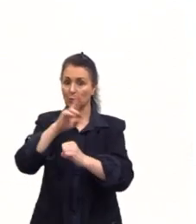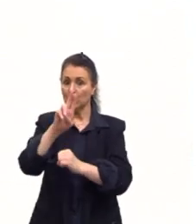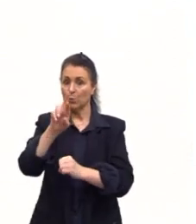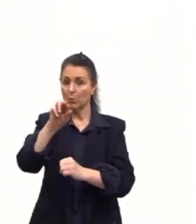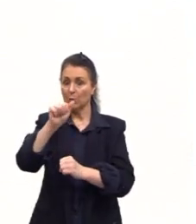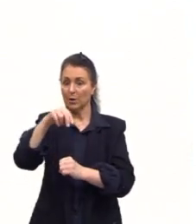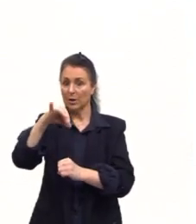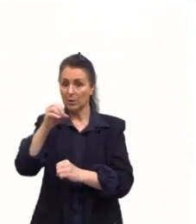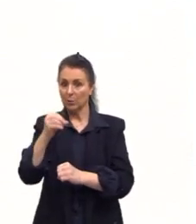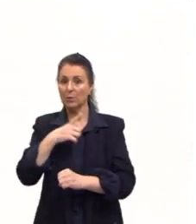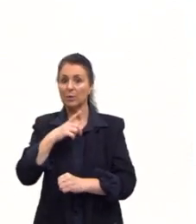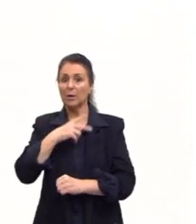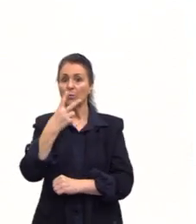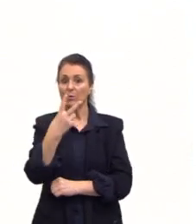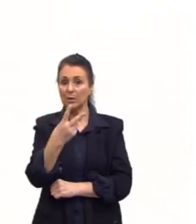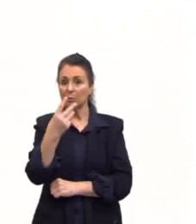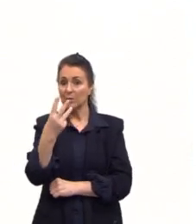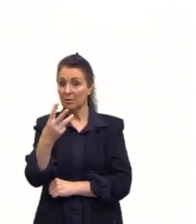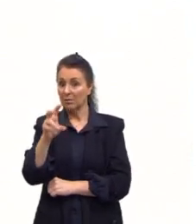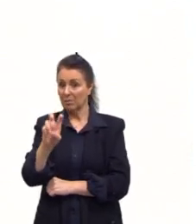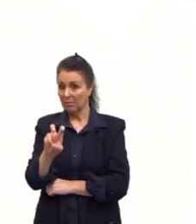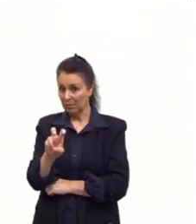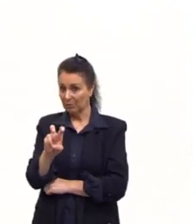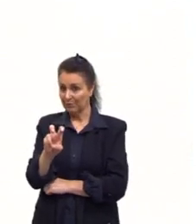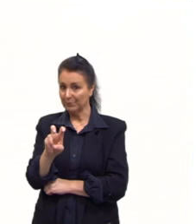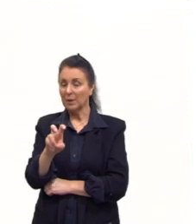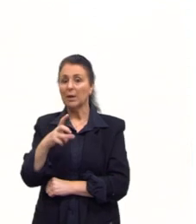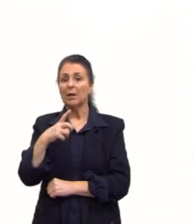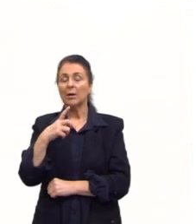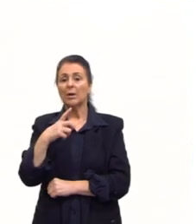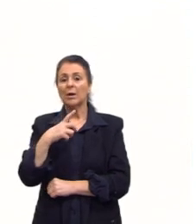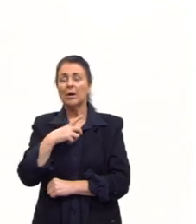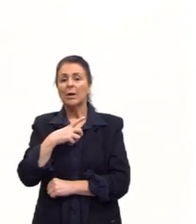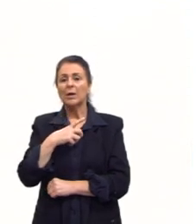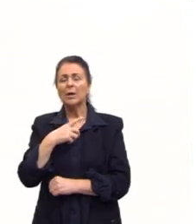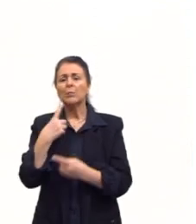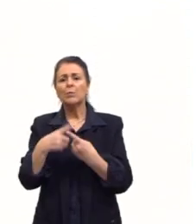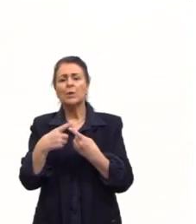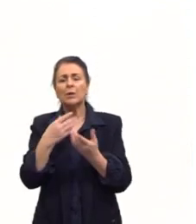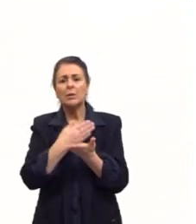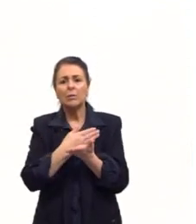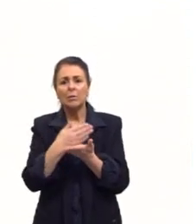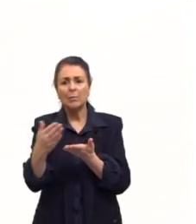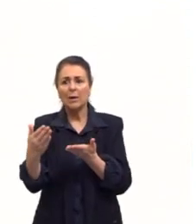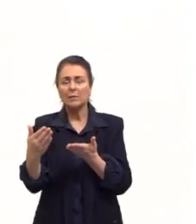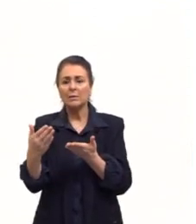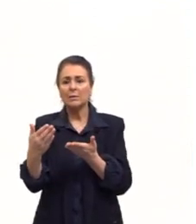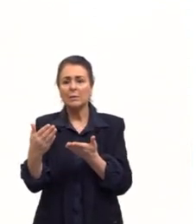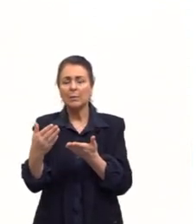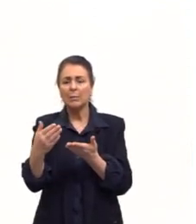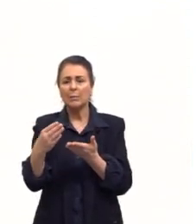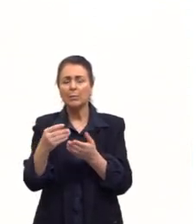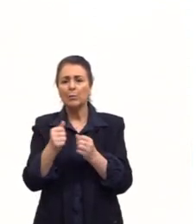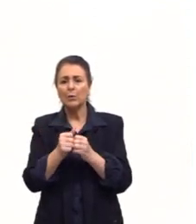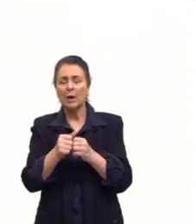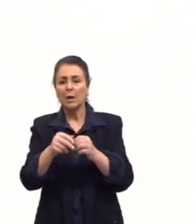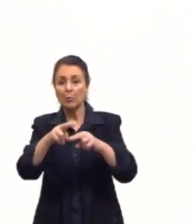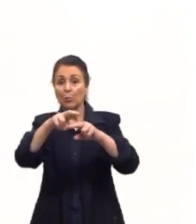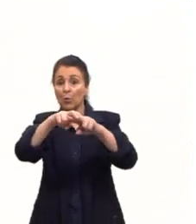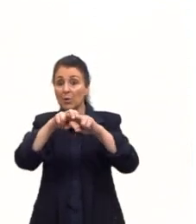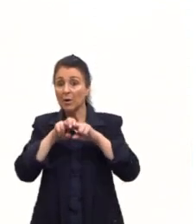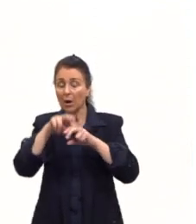tem eu nunca neste caso provocado pelo bombardeamento desculpa por